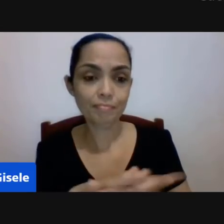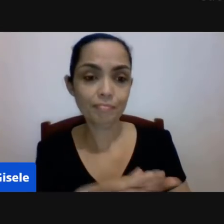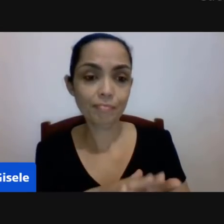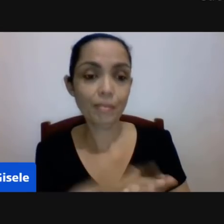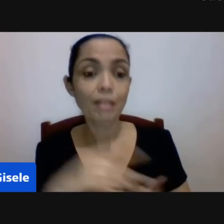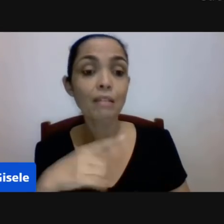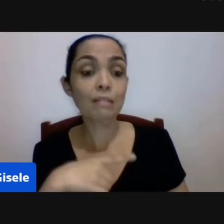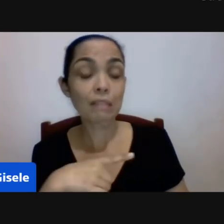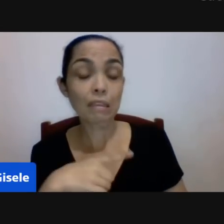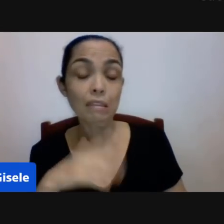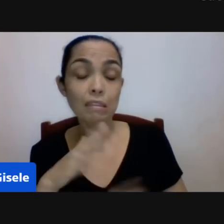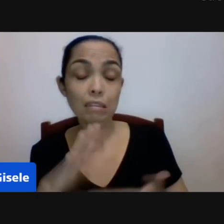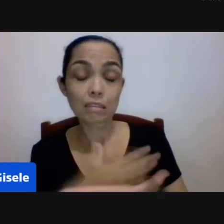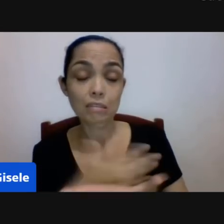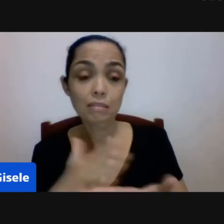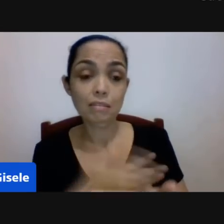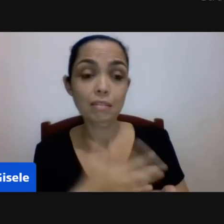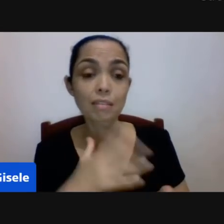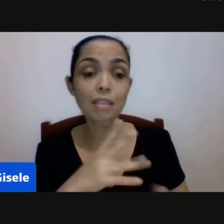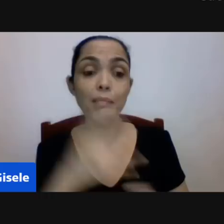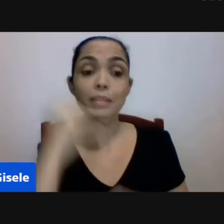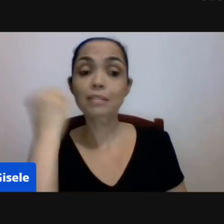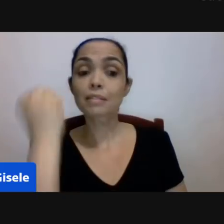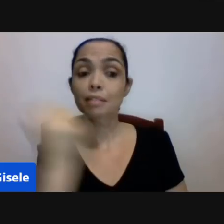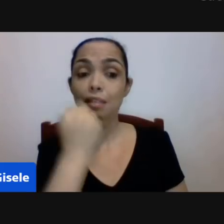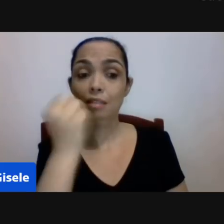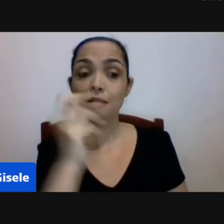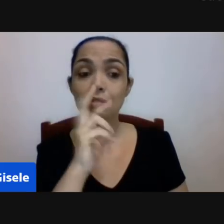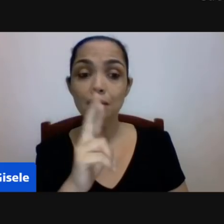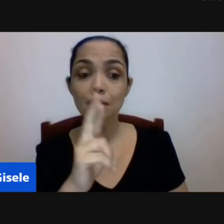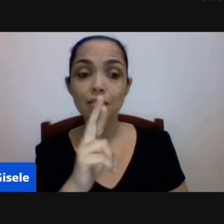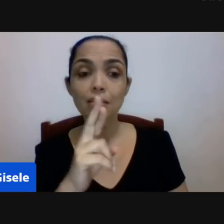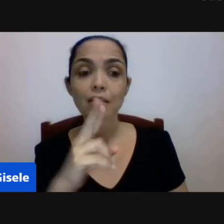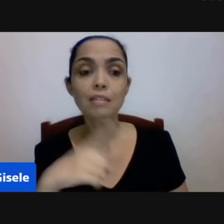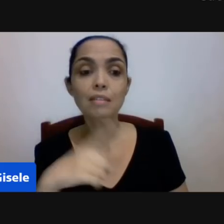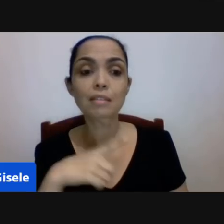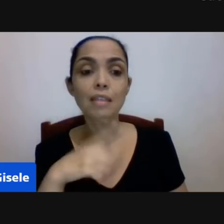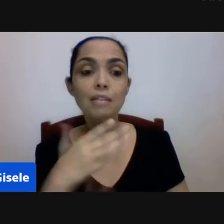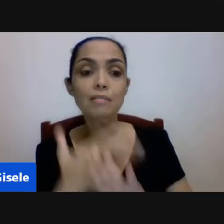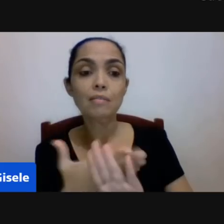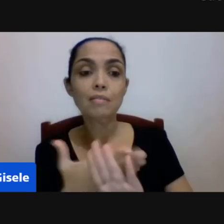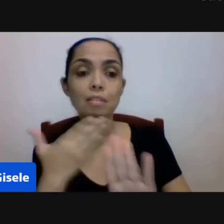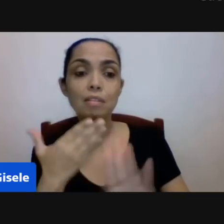grave. Nessas situações, o isolamento é de 20 dias.